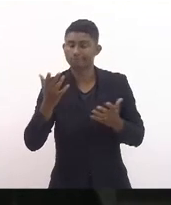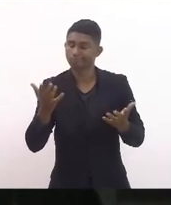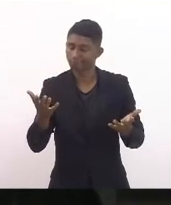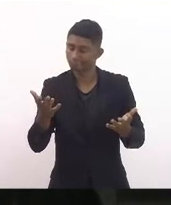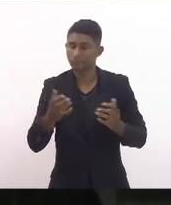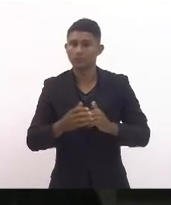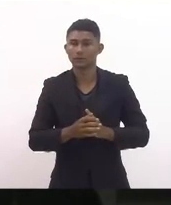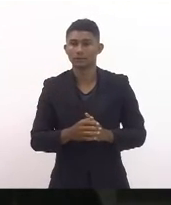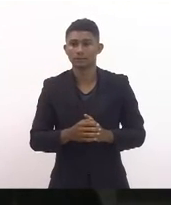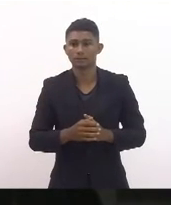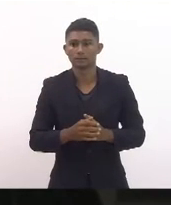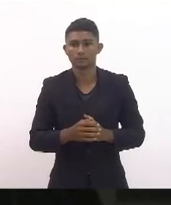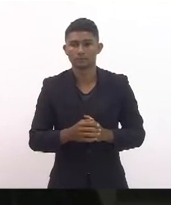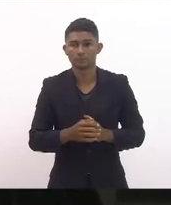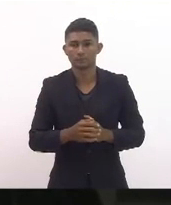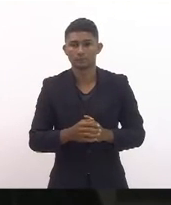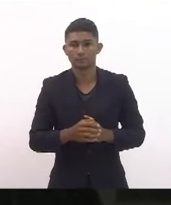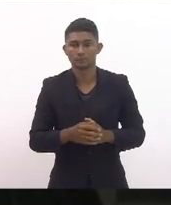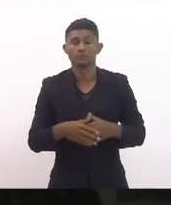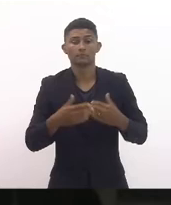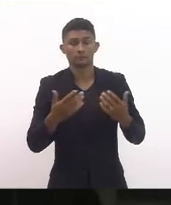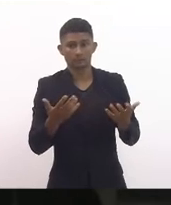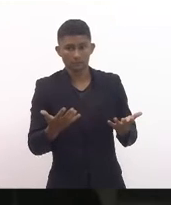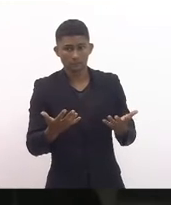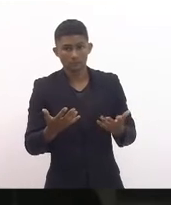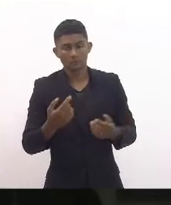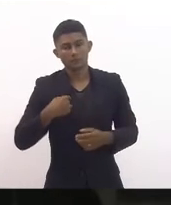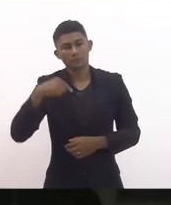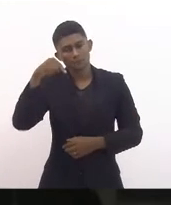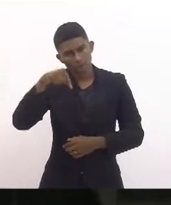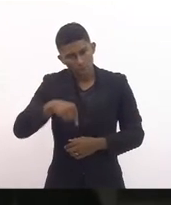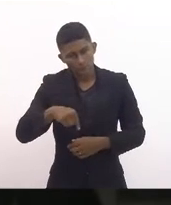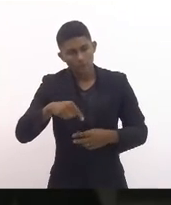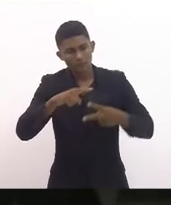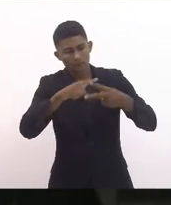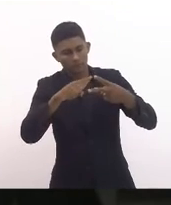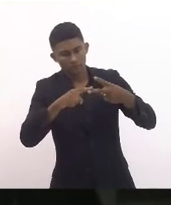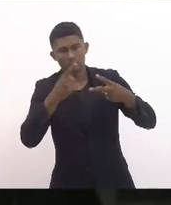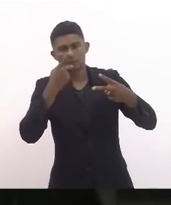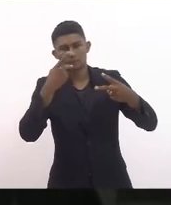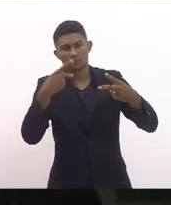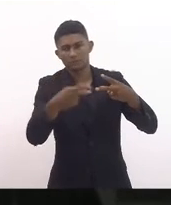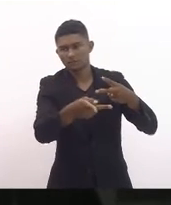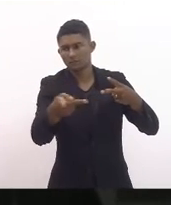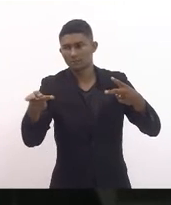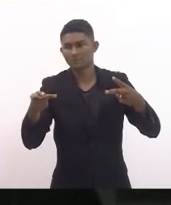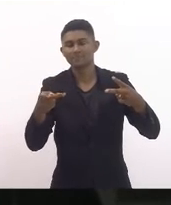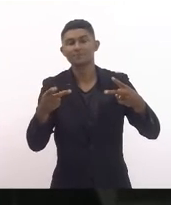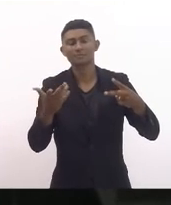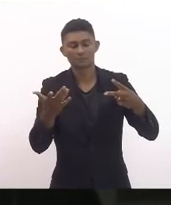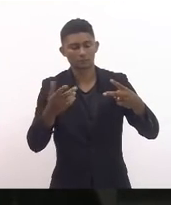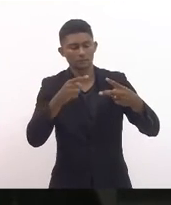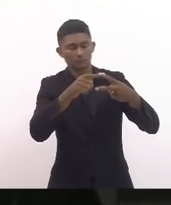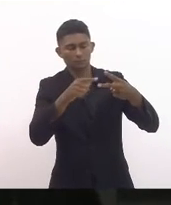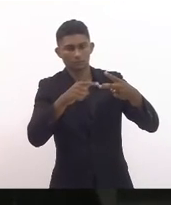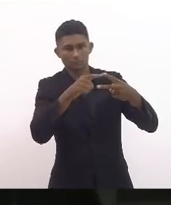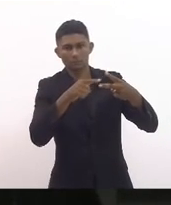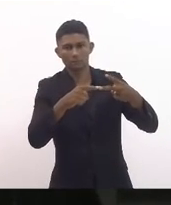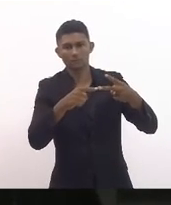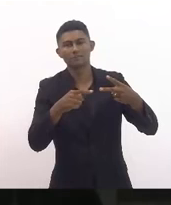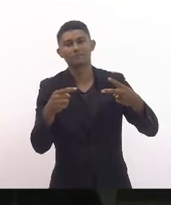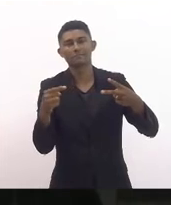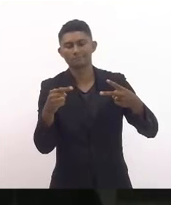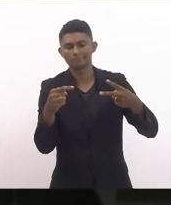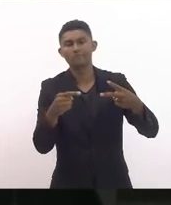da senhora Presidente queria deixar aqui essas observações que refletem